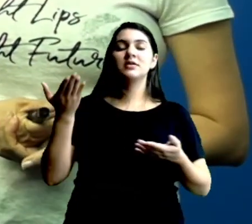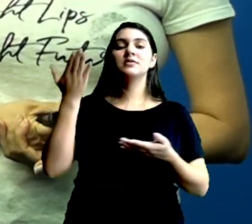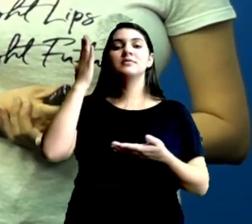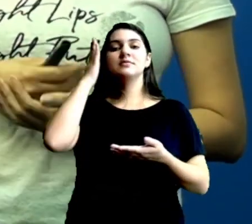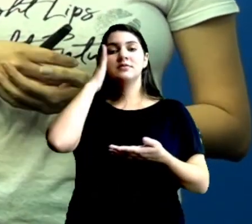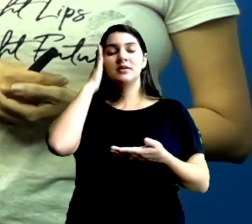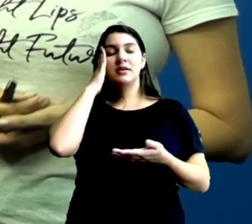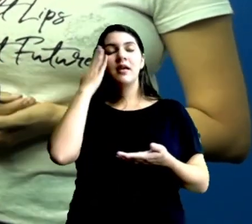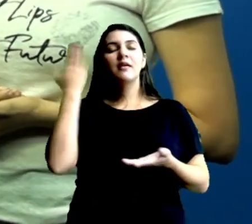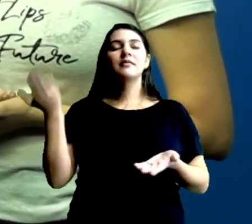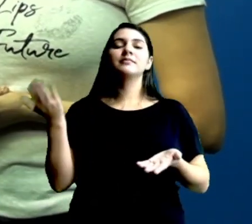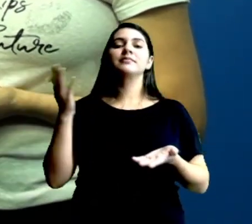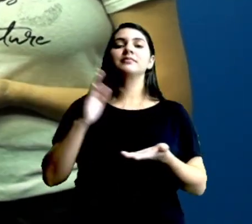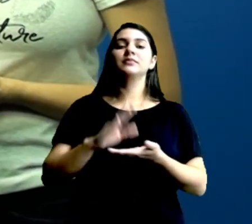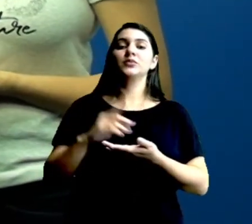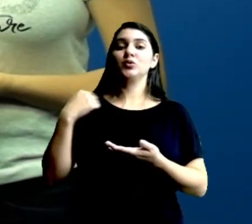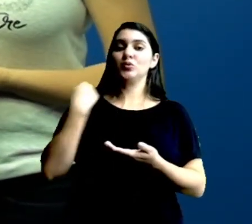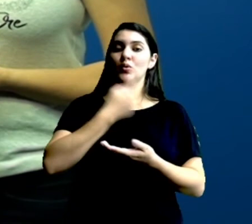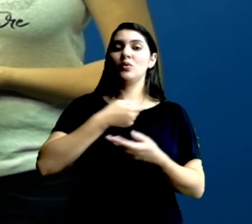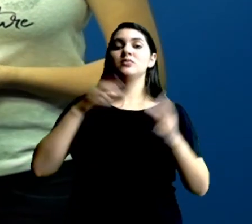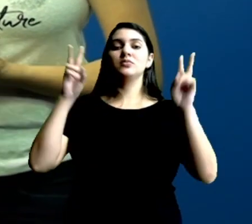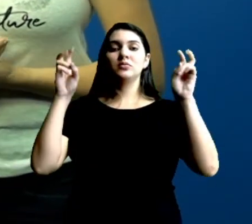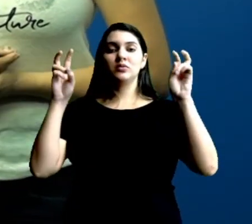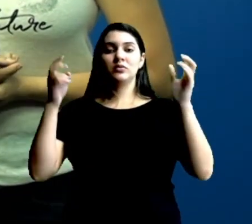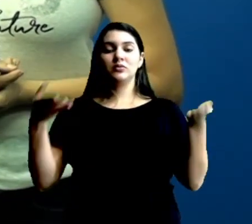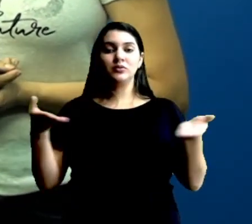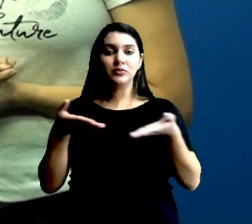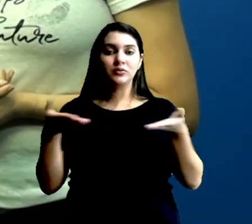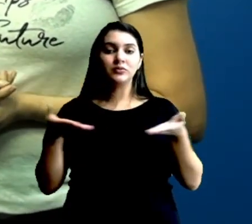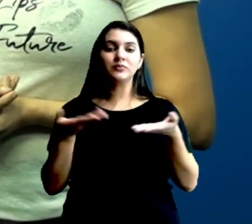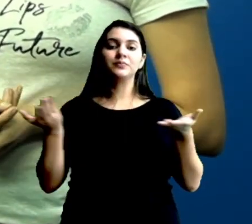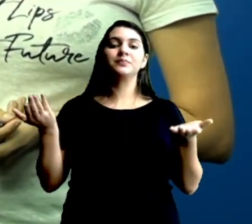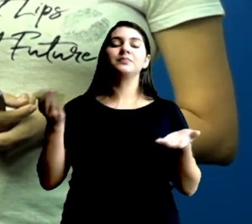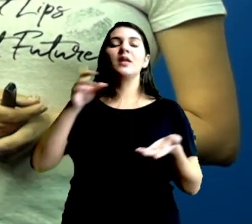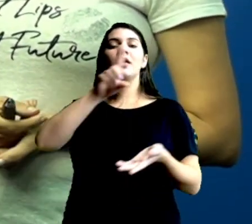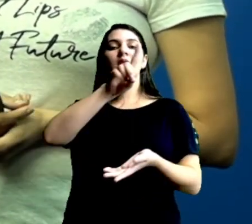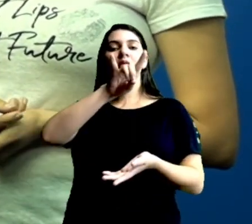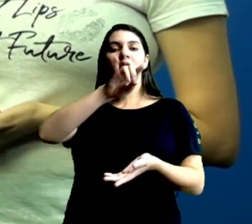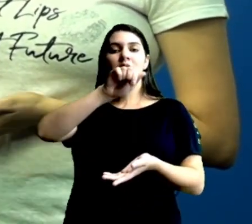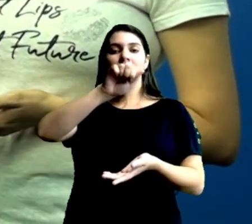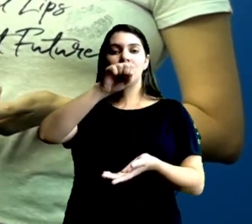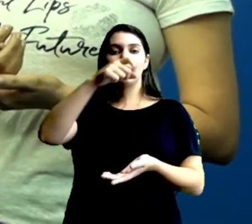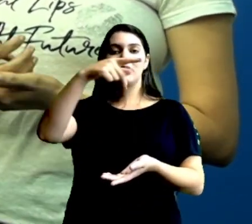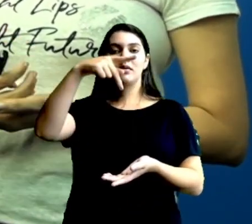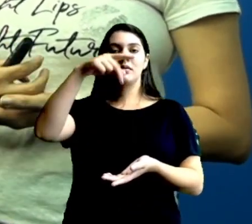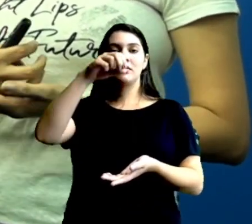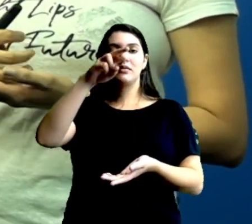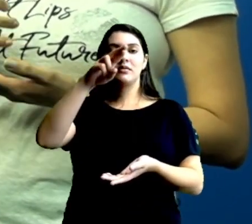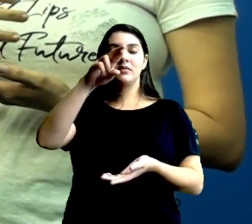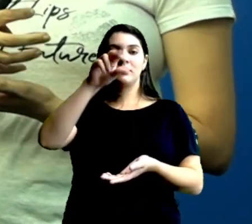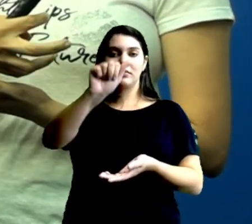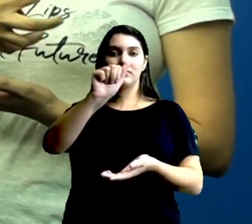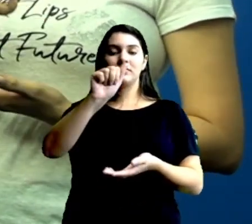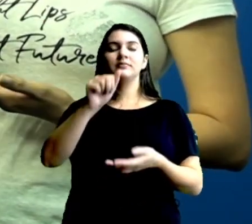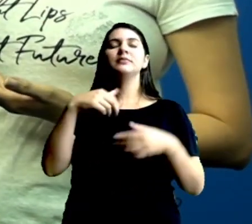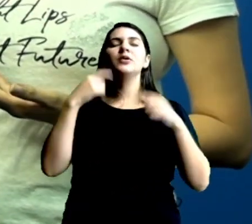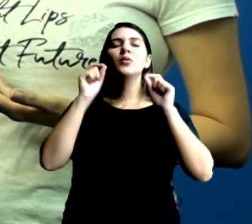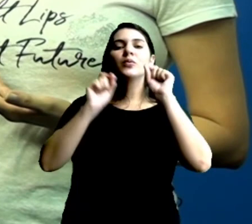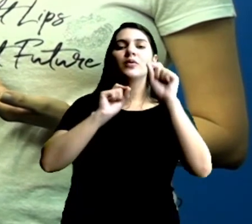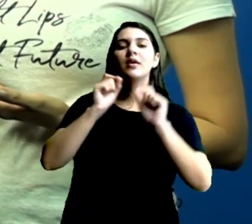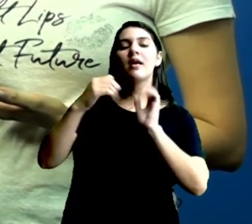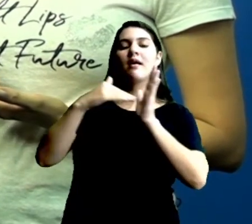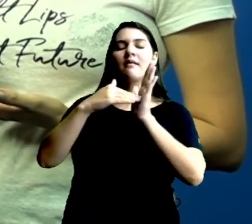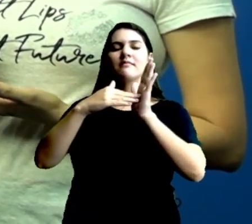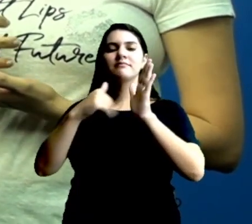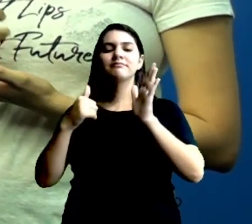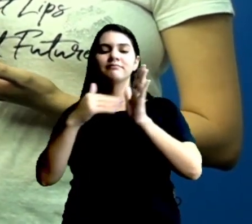todos tenham compreendido o nosso assunto de hoje, tá? Que falava da diáspora, ou seja, aquela